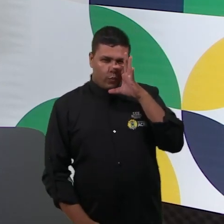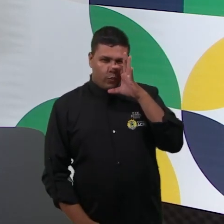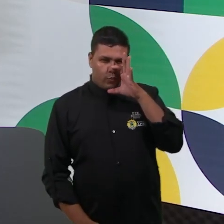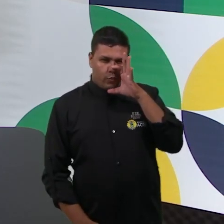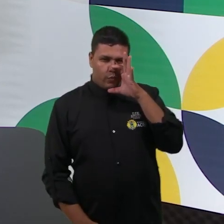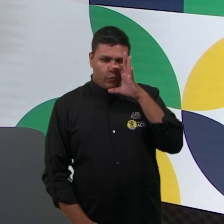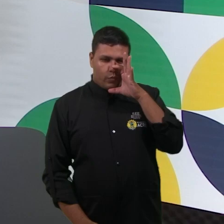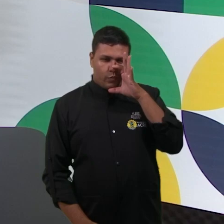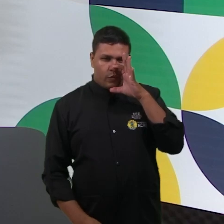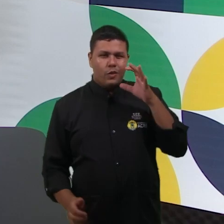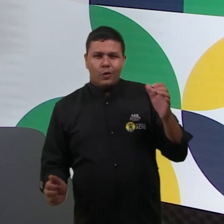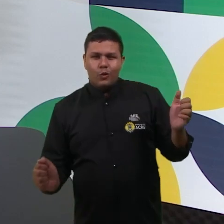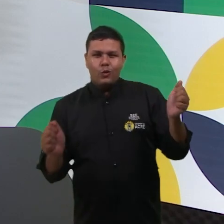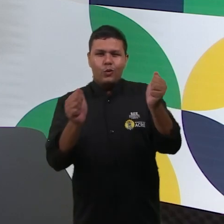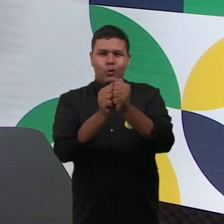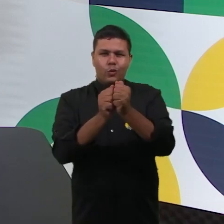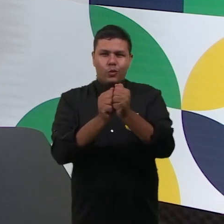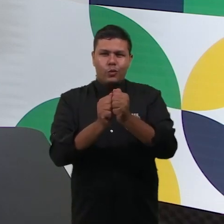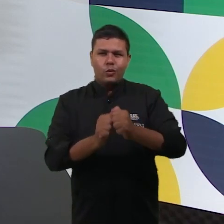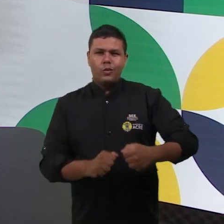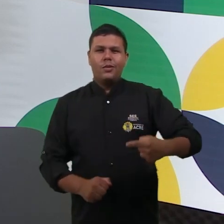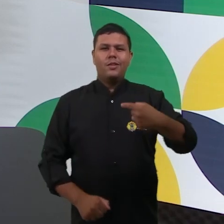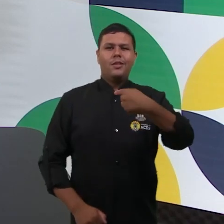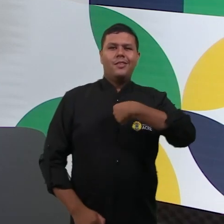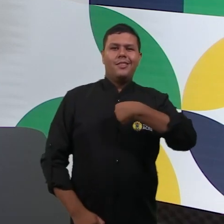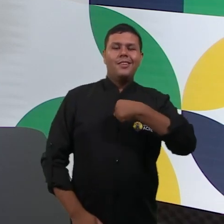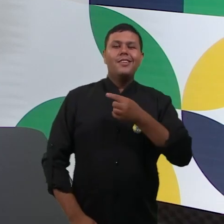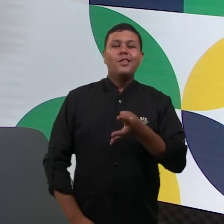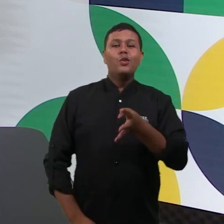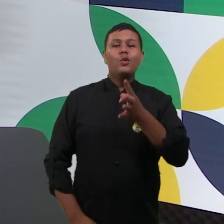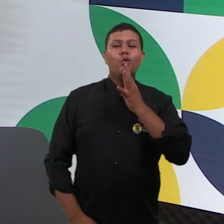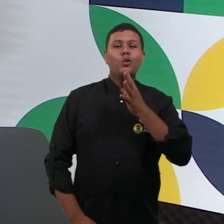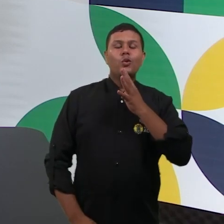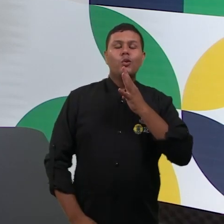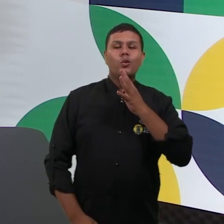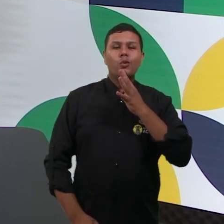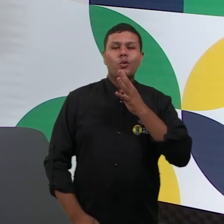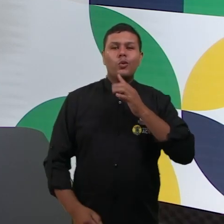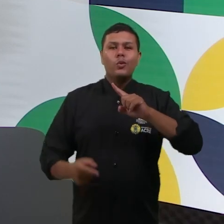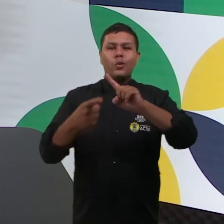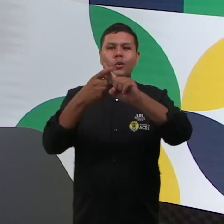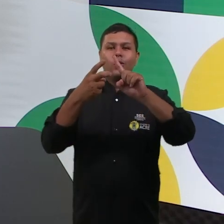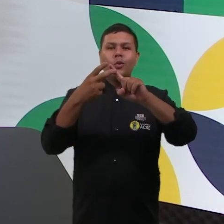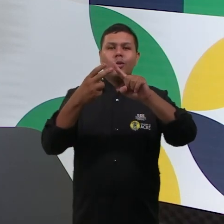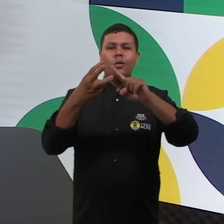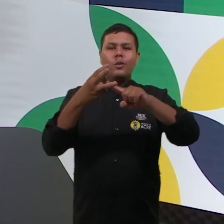então, junto comigo, conhecer os setores da economia.